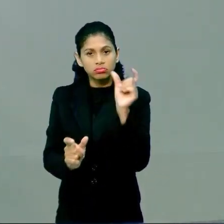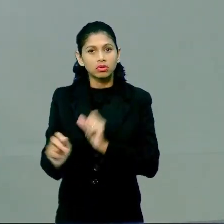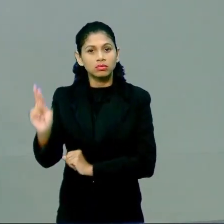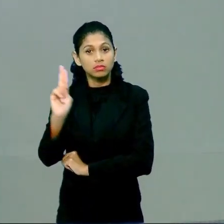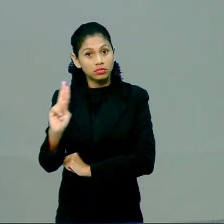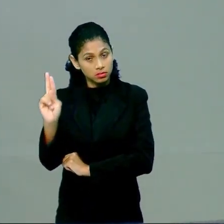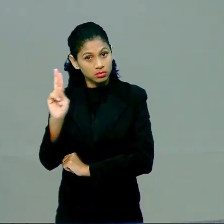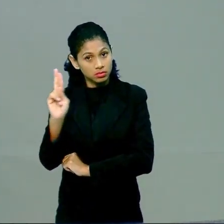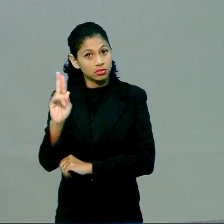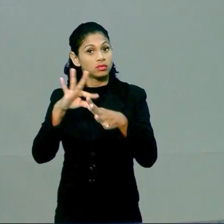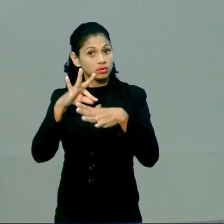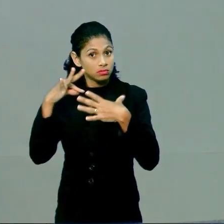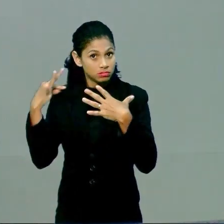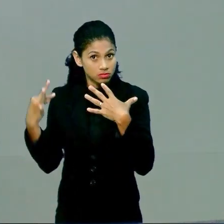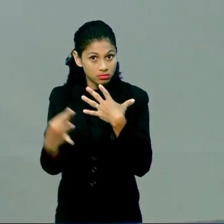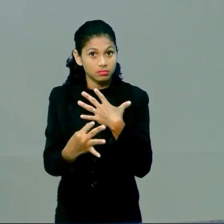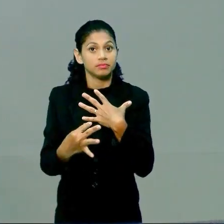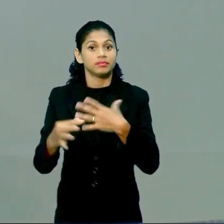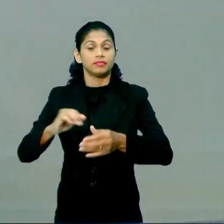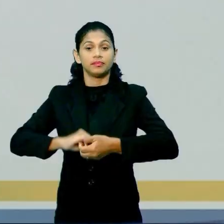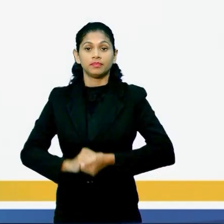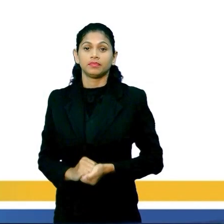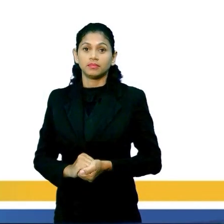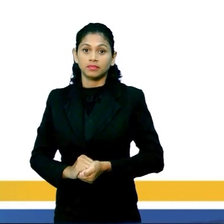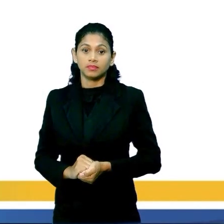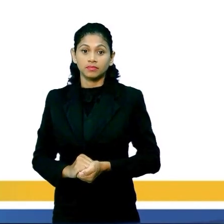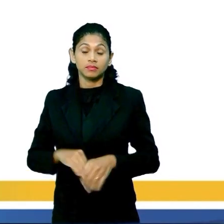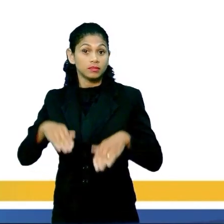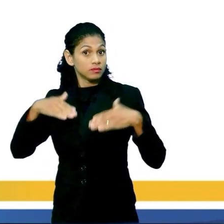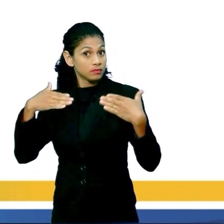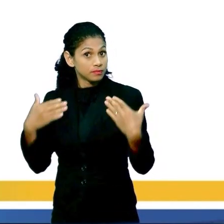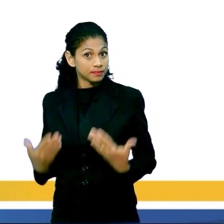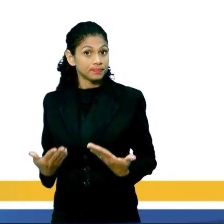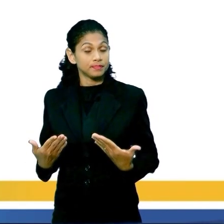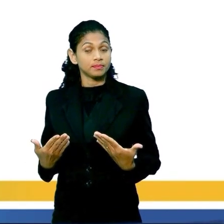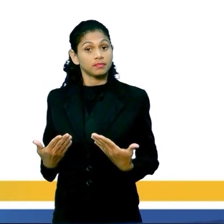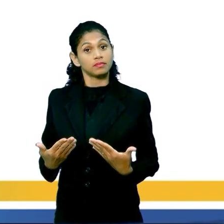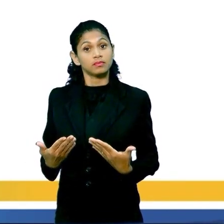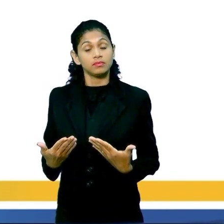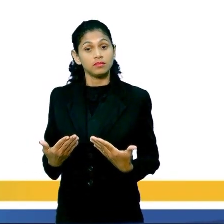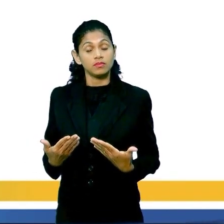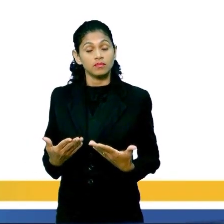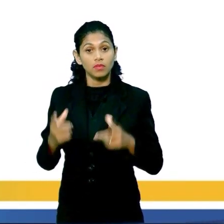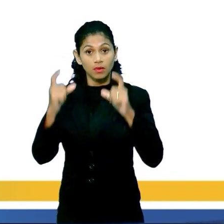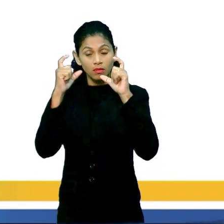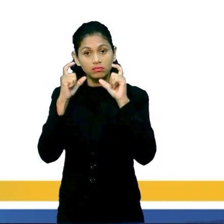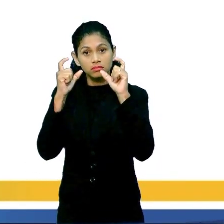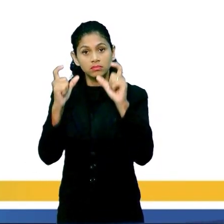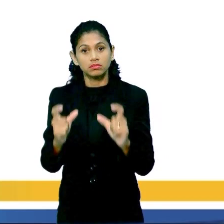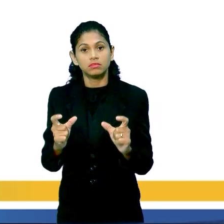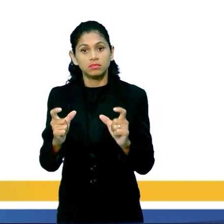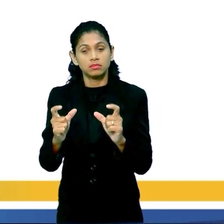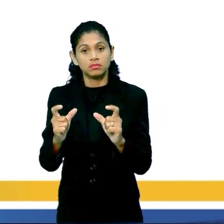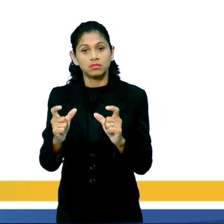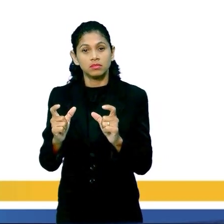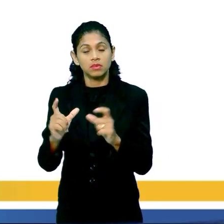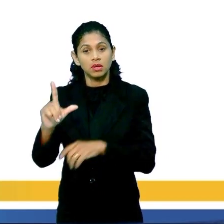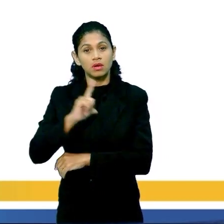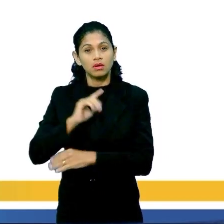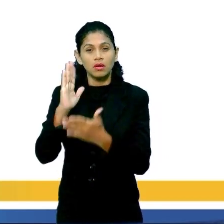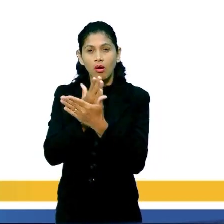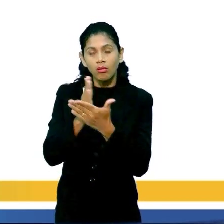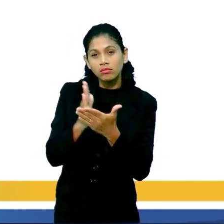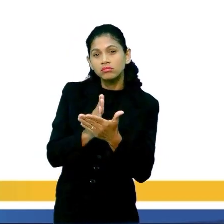mais utilizadas aí no mundo tá então galera Observe aí né que nós temos algumas